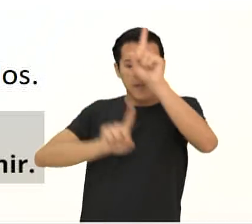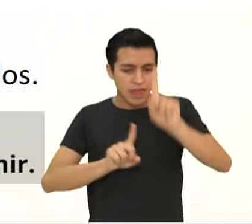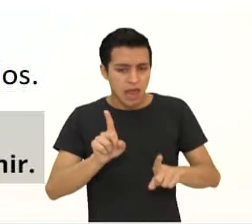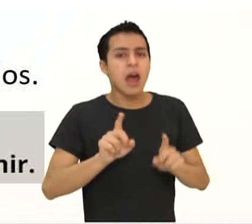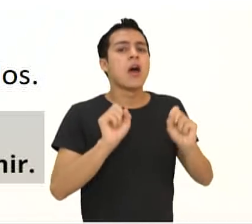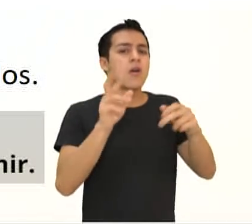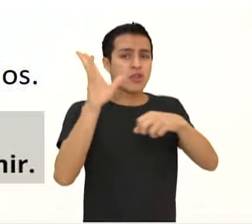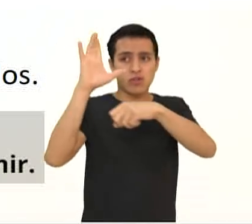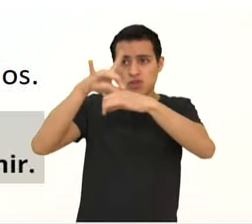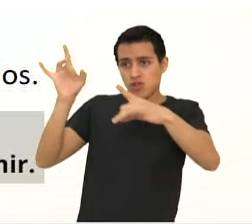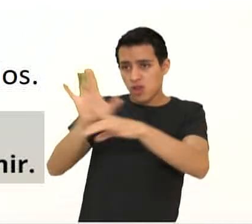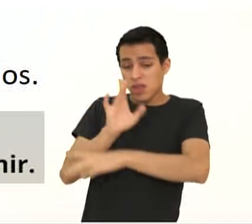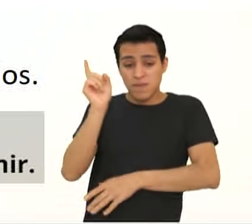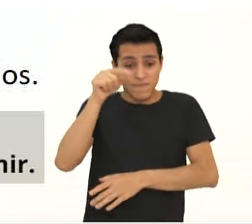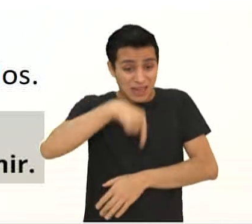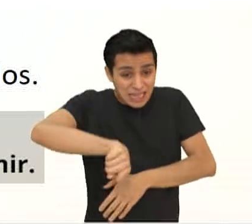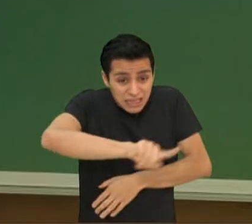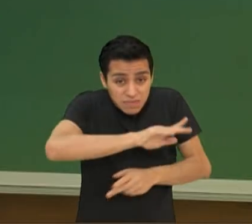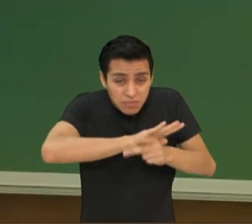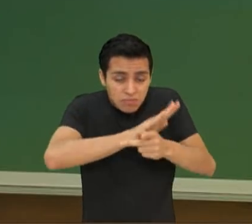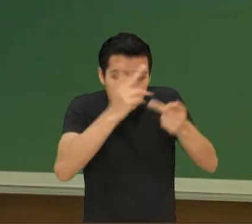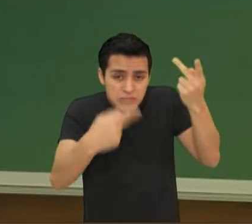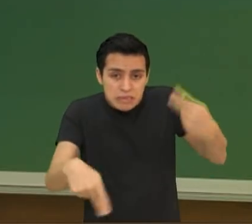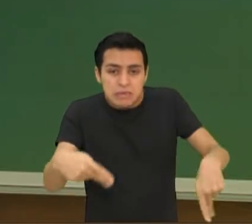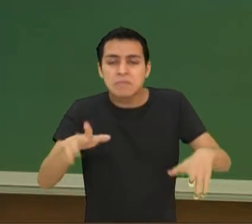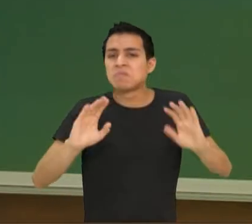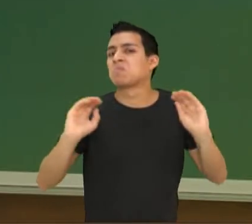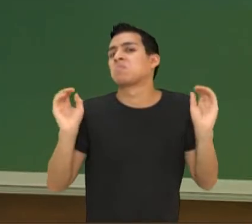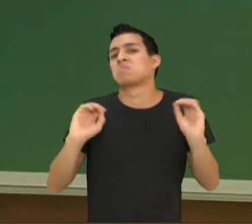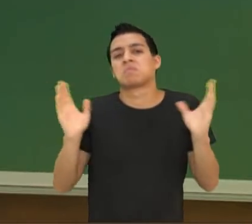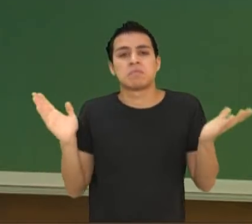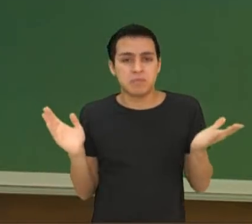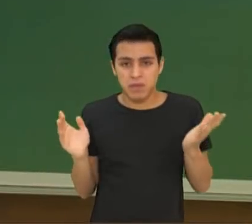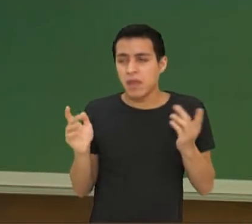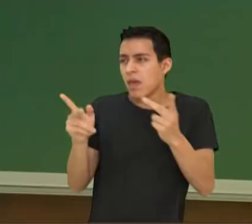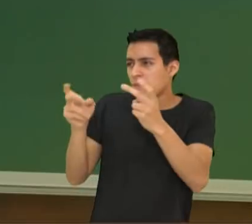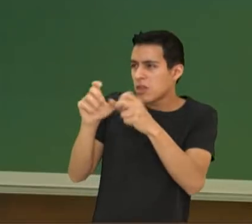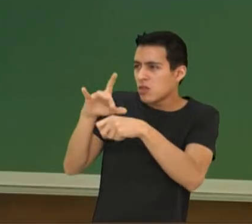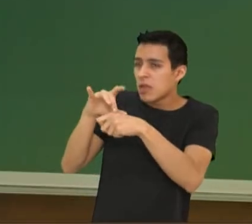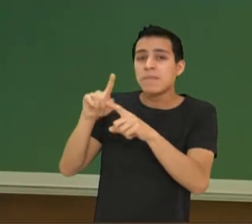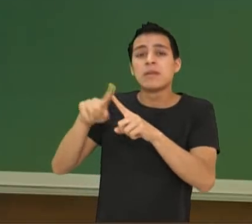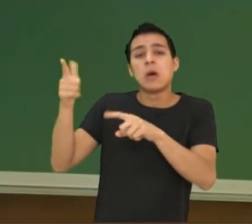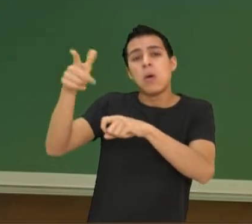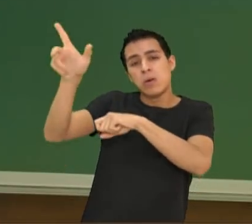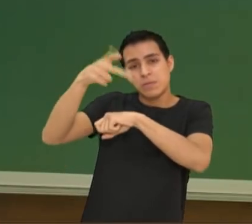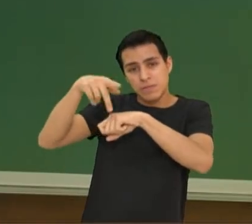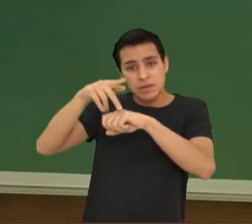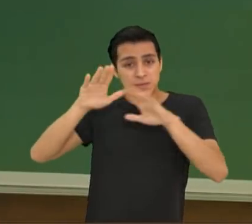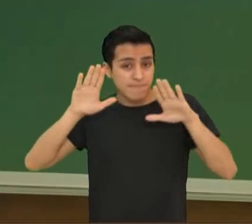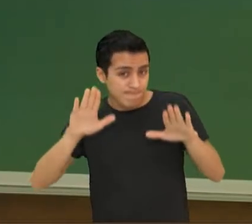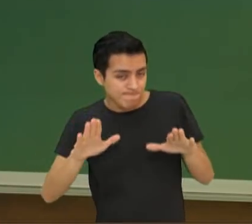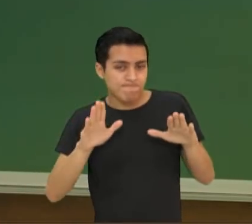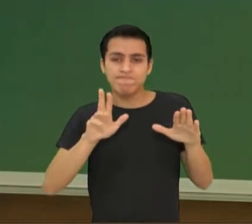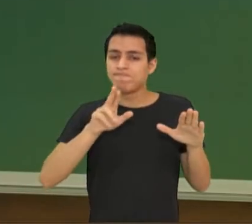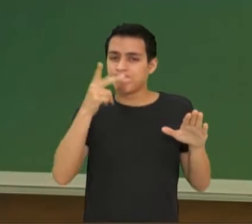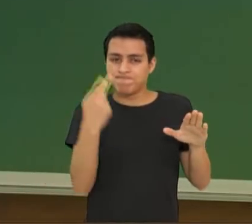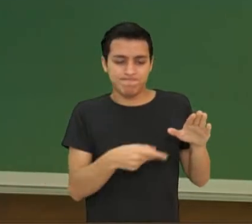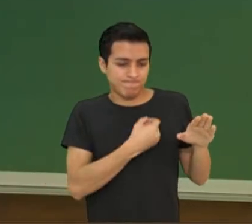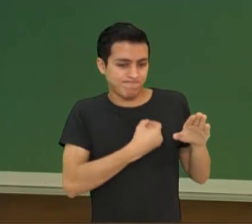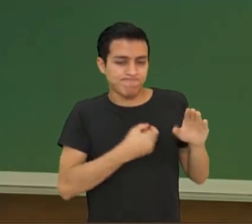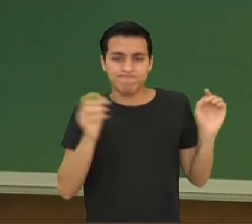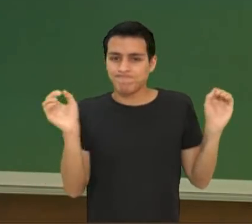do mundo e chegaram aqui e acabaram detectando a doença. Mas não é uma doença que